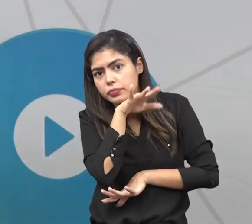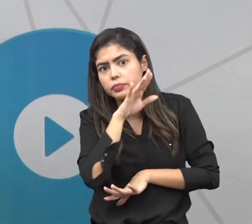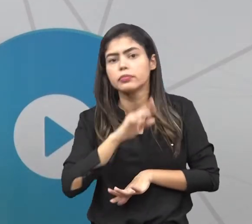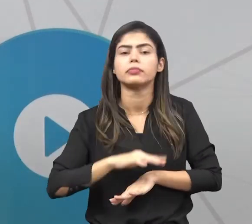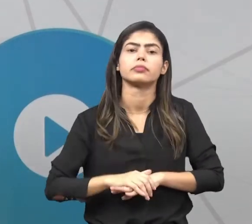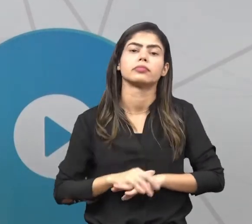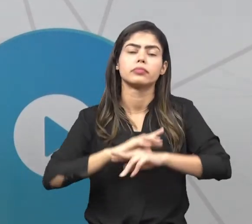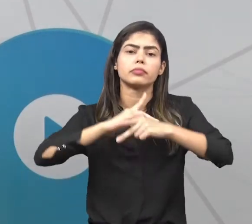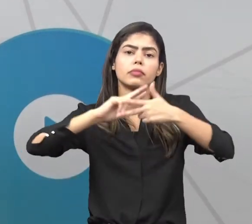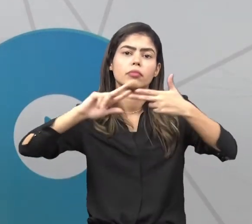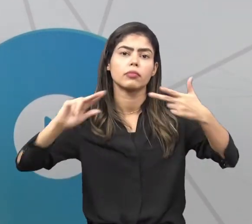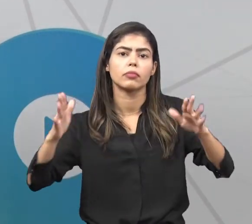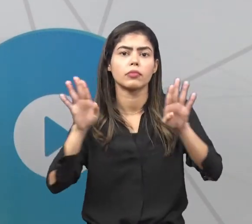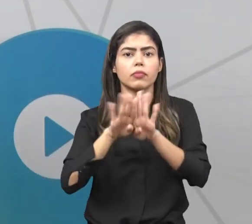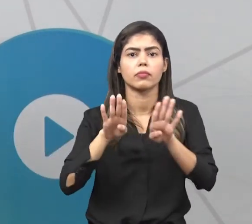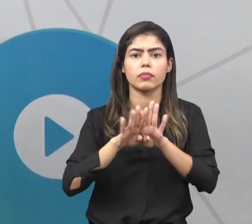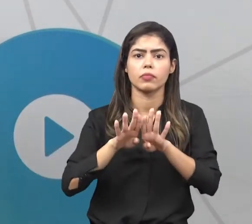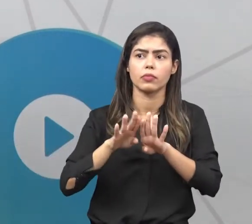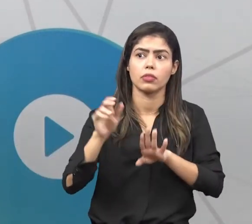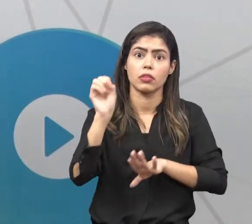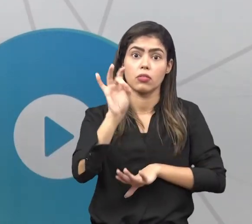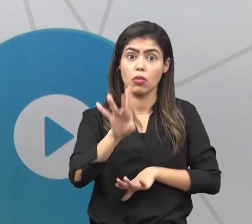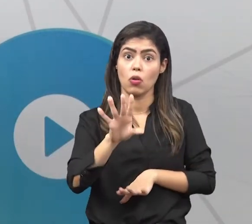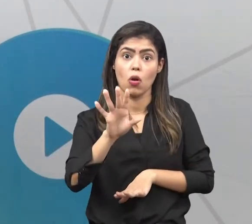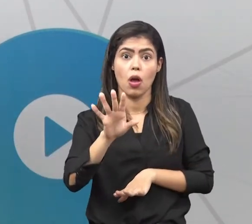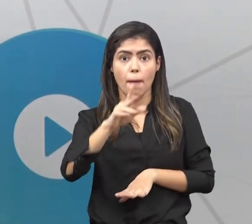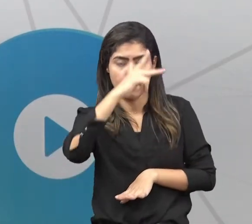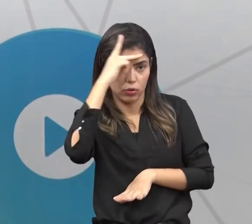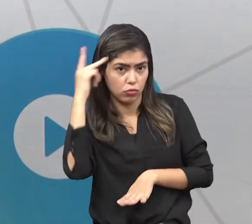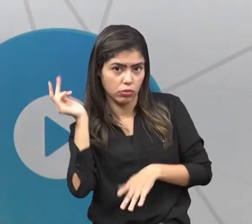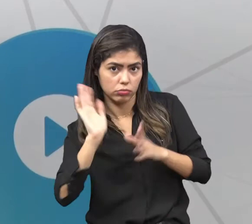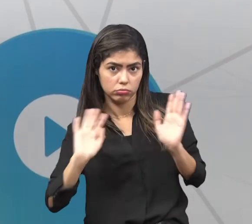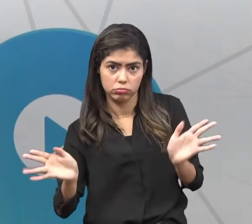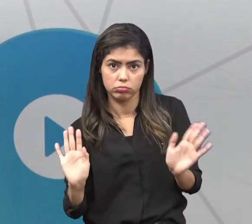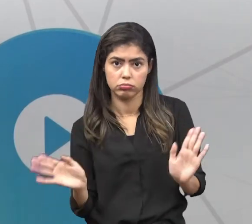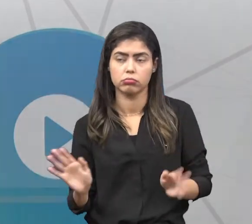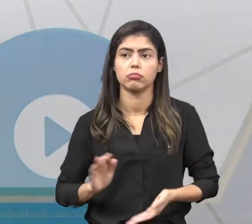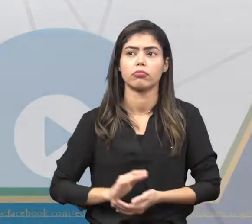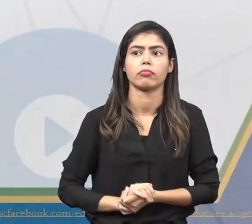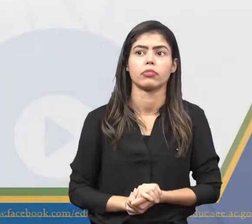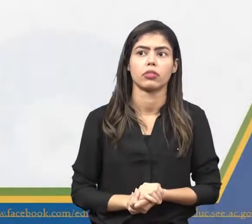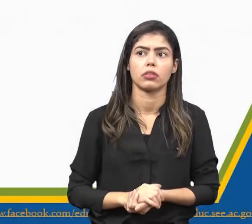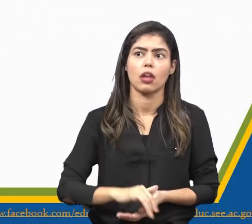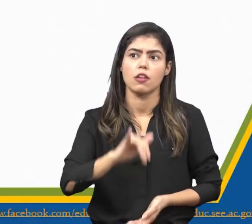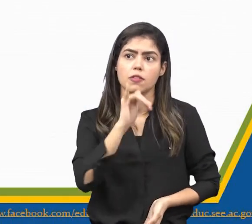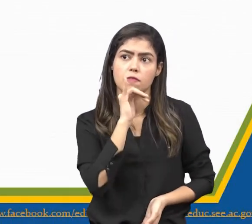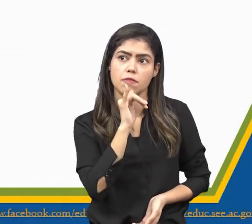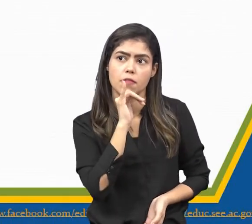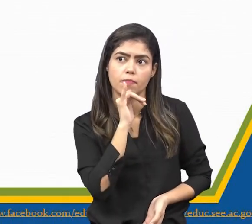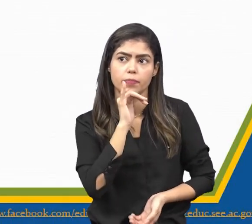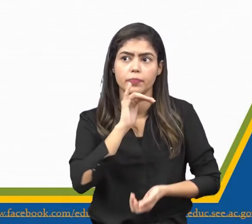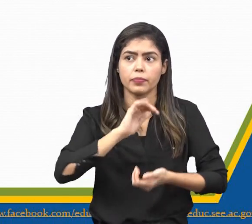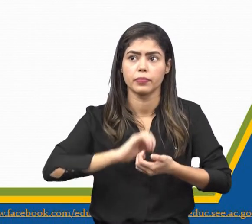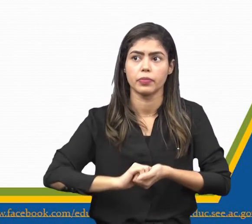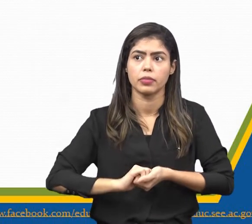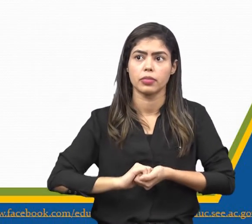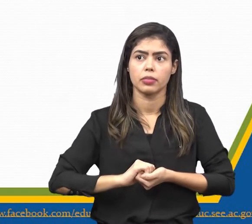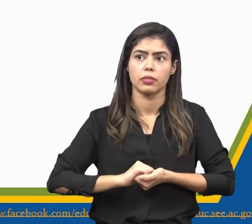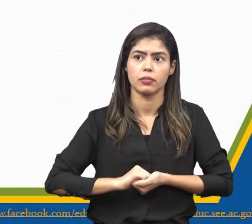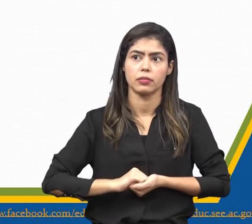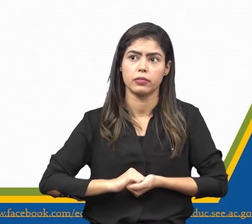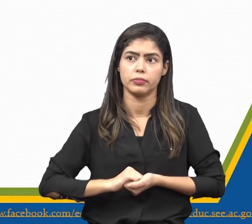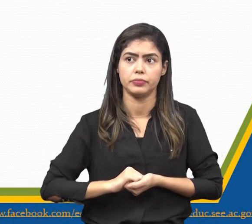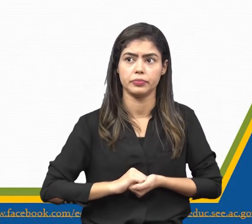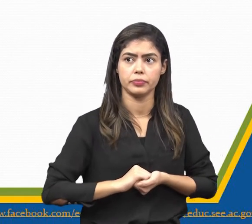de coisas em geral que não sejam seres humanos. Exemplo, the bride needs to decide